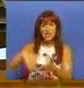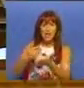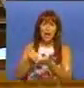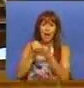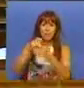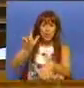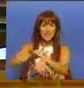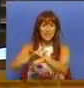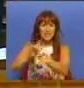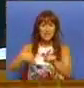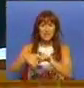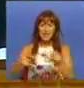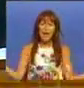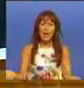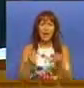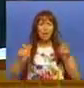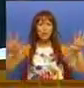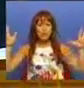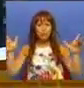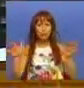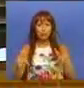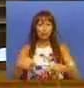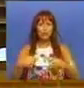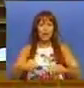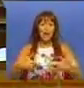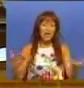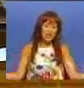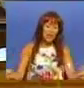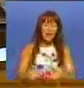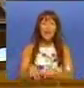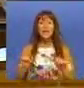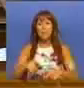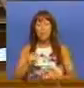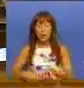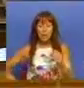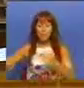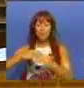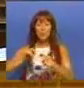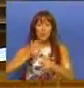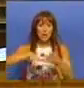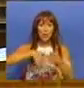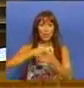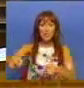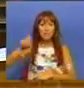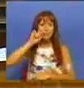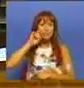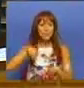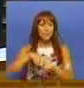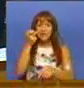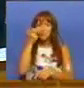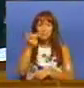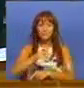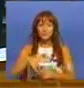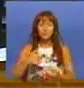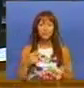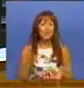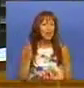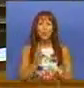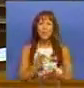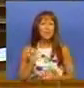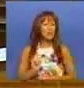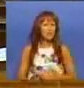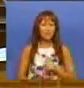à sensibilização, a campanhas de redução do consumo e deve ainda ser complementado com um plano de prevenção de resíduos. Não